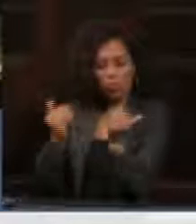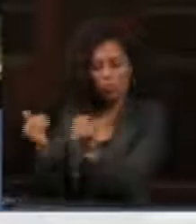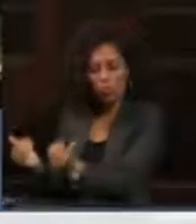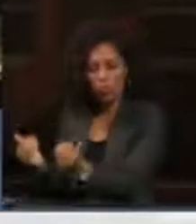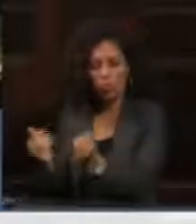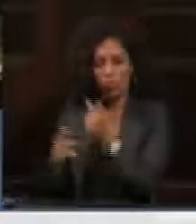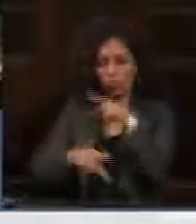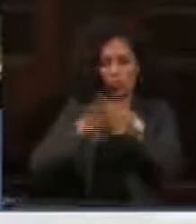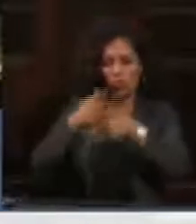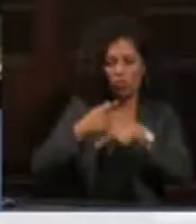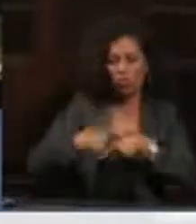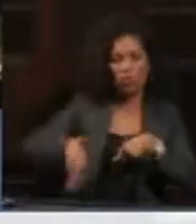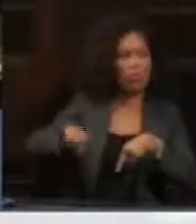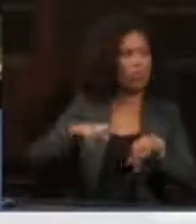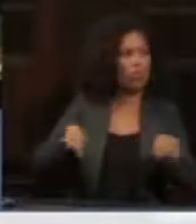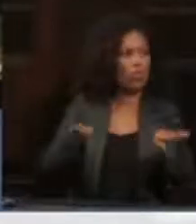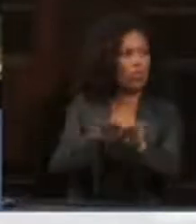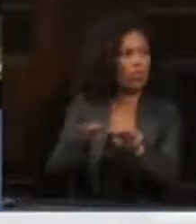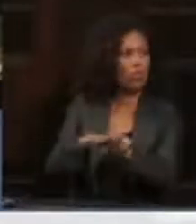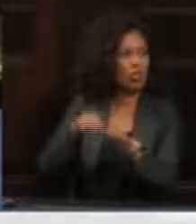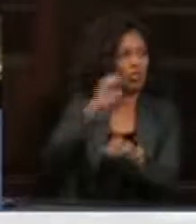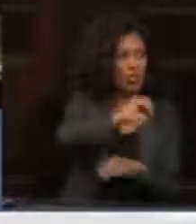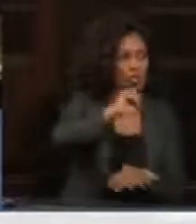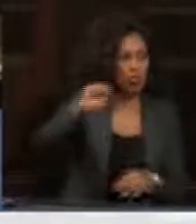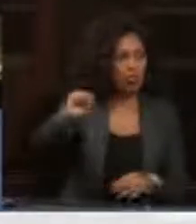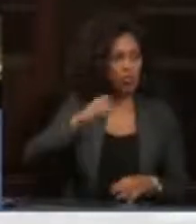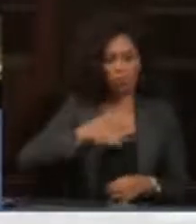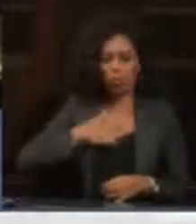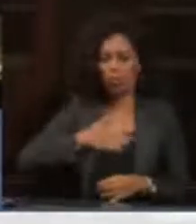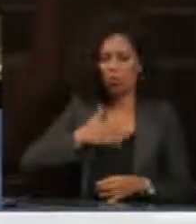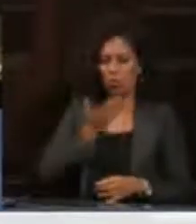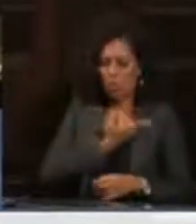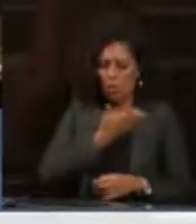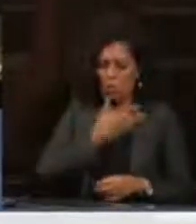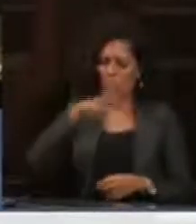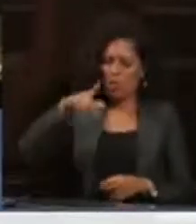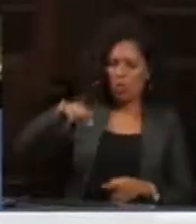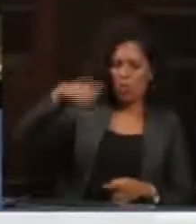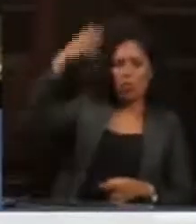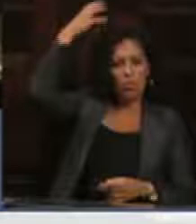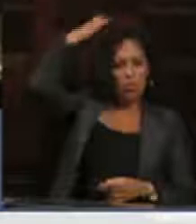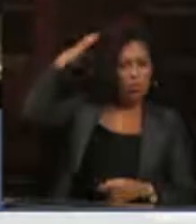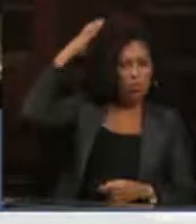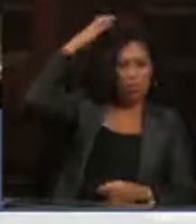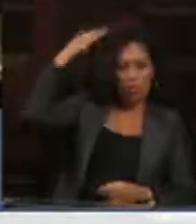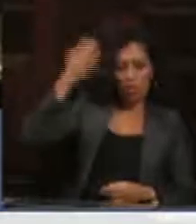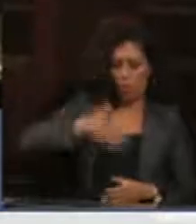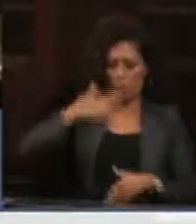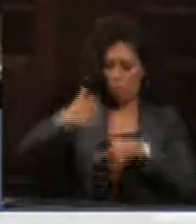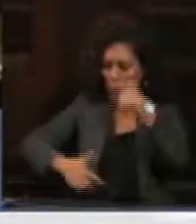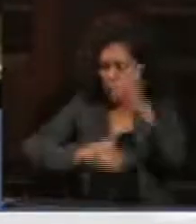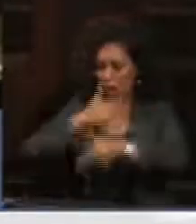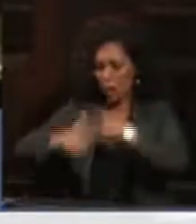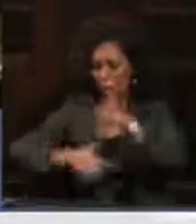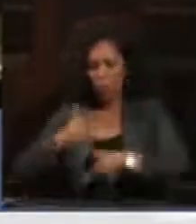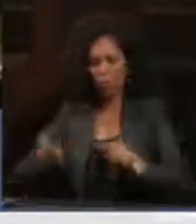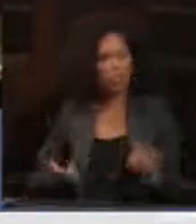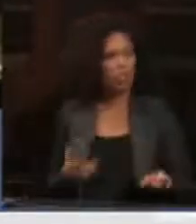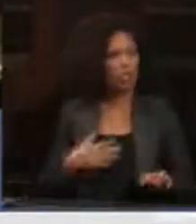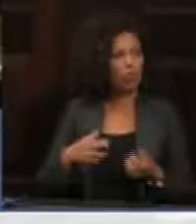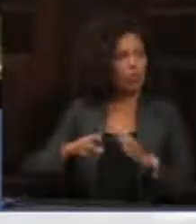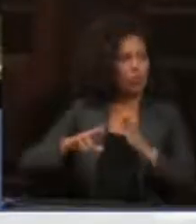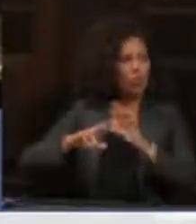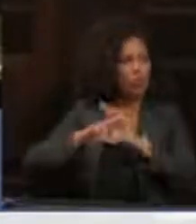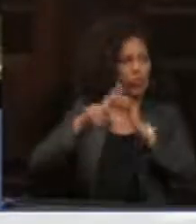relações, que matou Marielle, minha irmã, minha amiga, com quem eu trabalhei, com quem por muitas